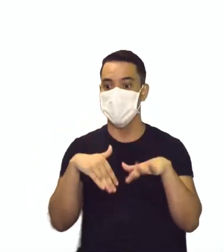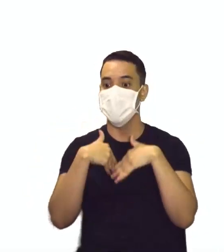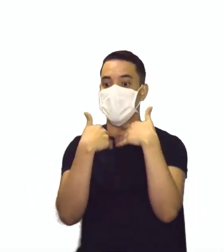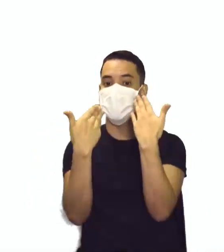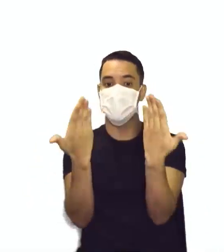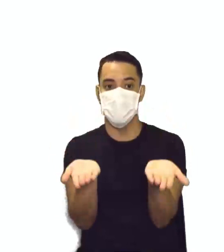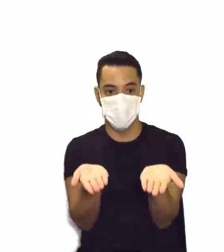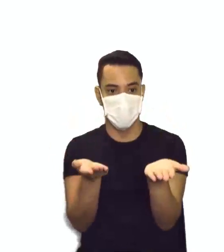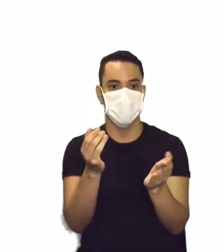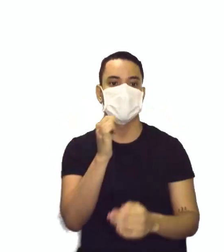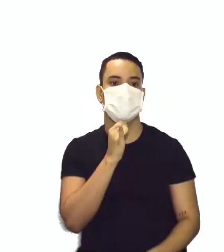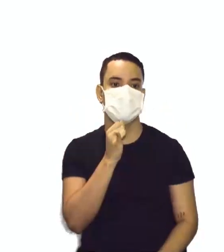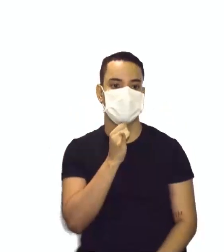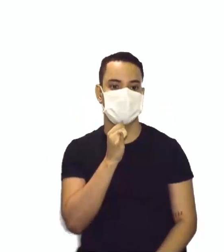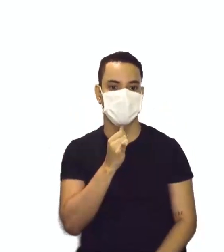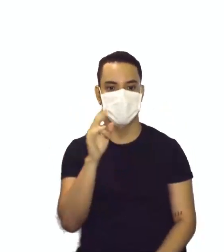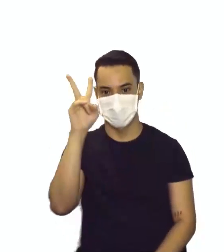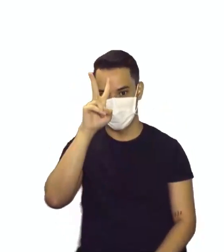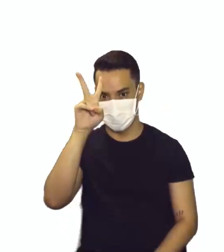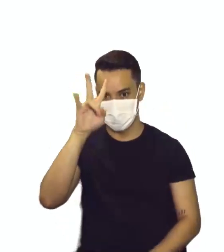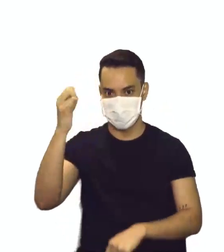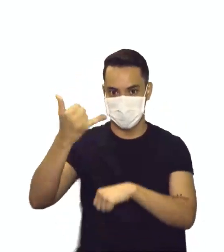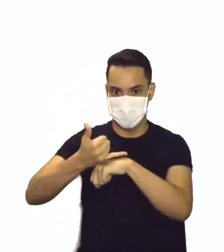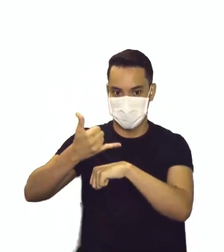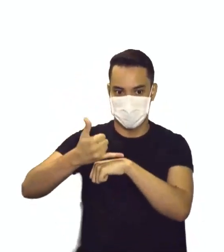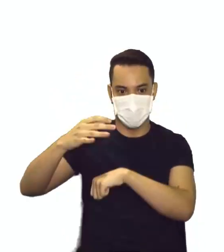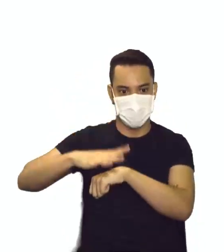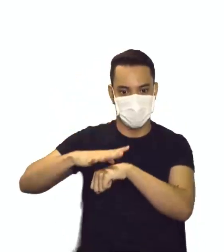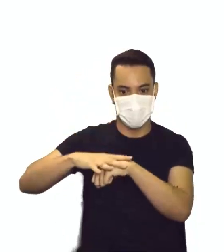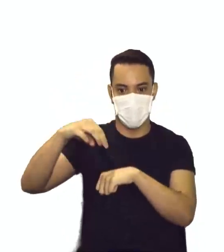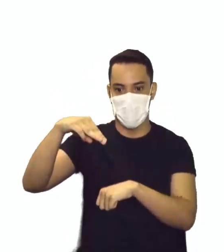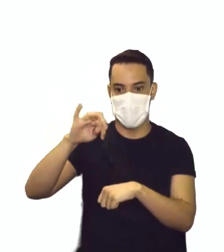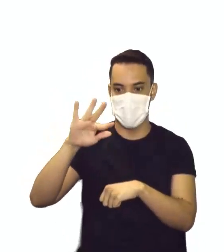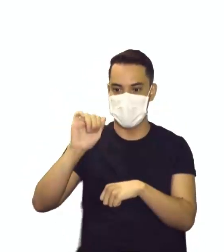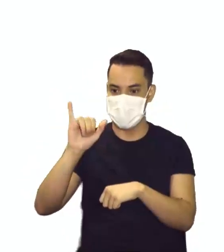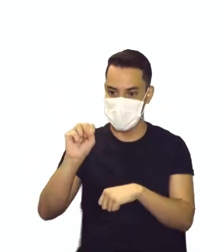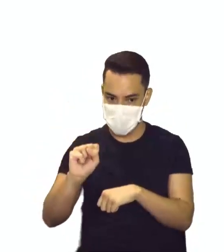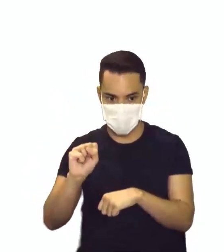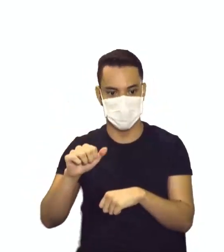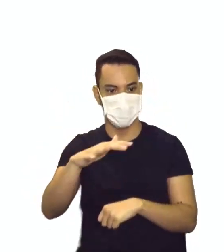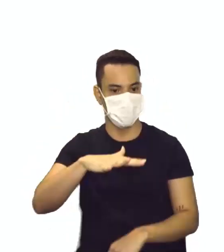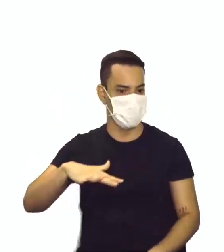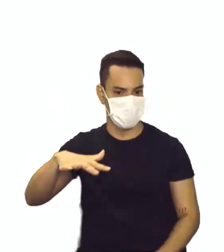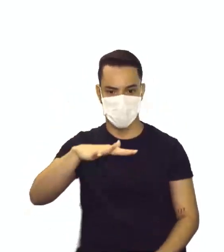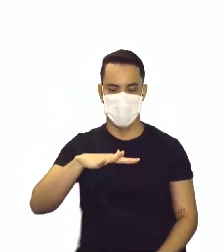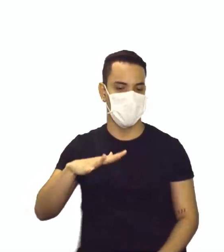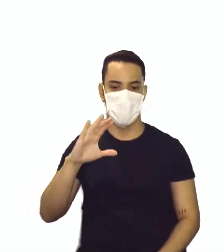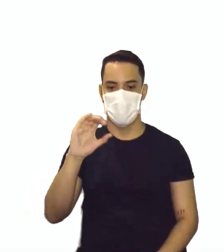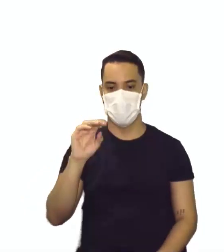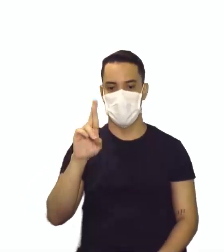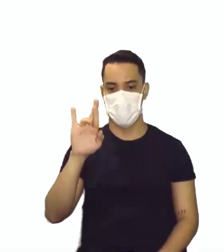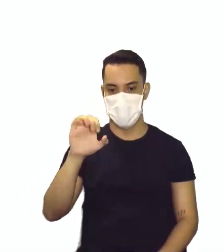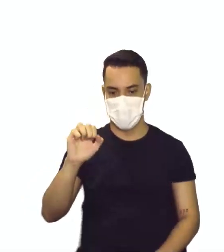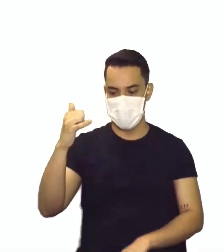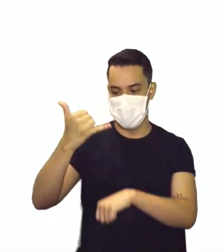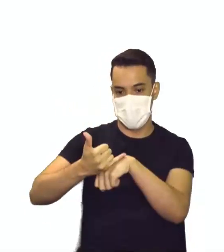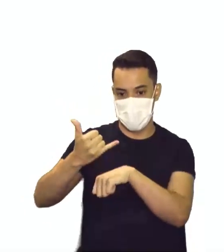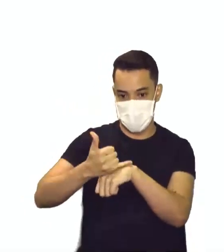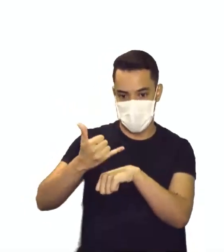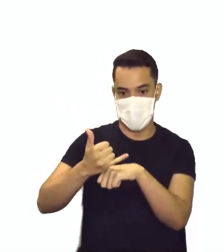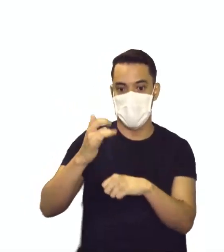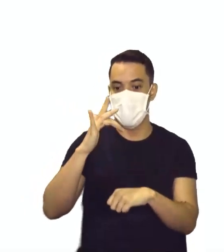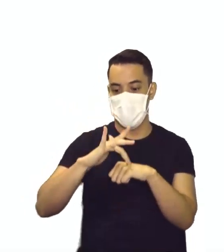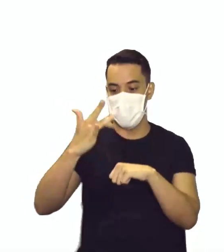condutores elétricos? Os metais em geral, ok? Então, metais em geral aí, tais como cobre,